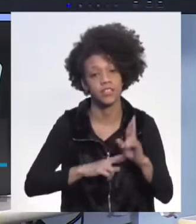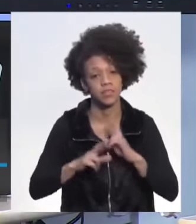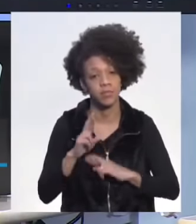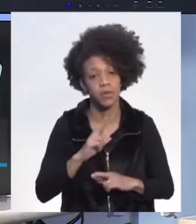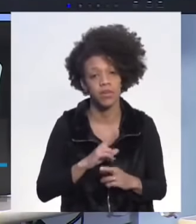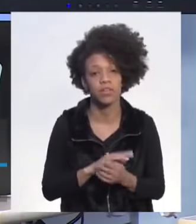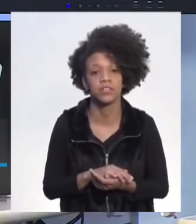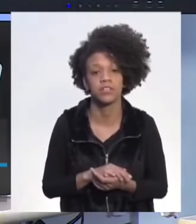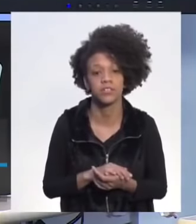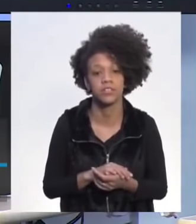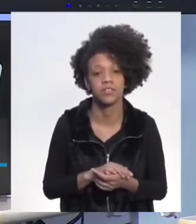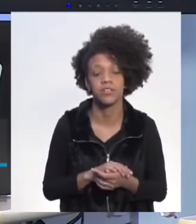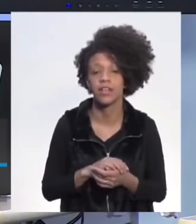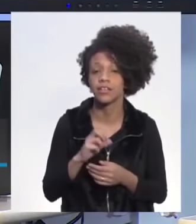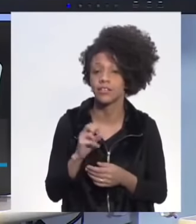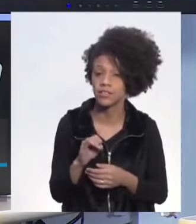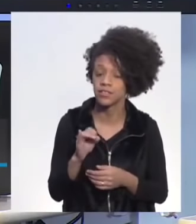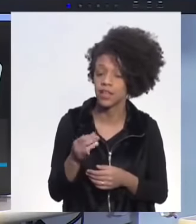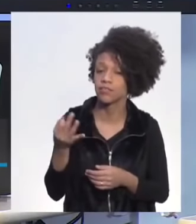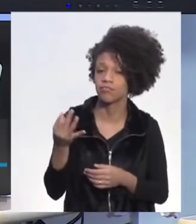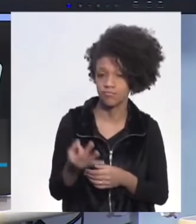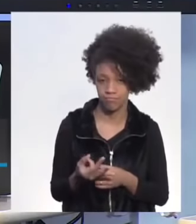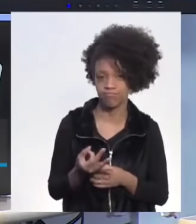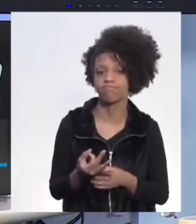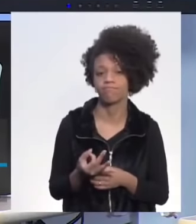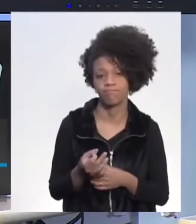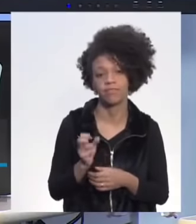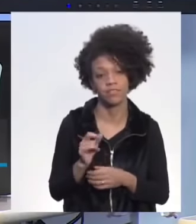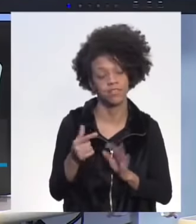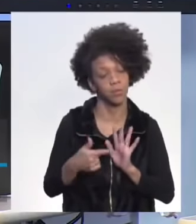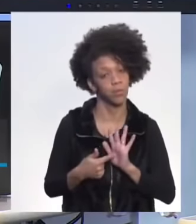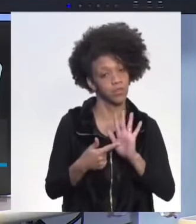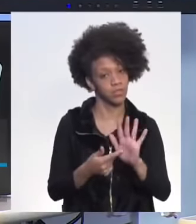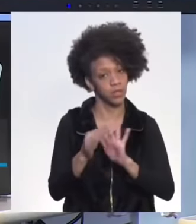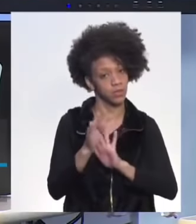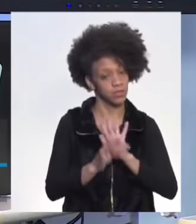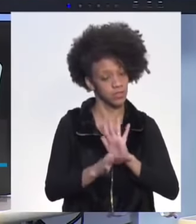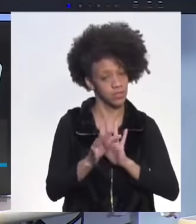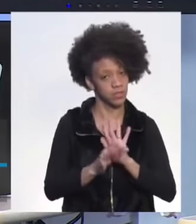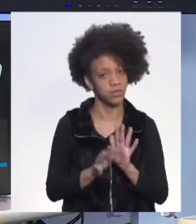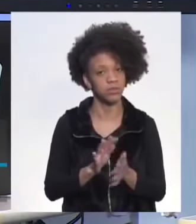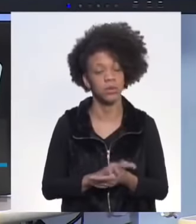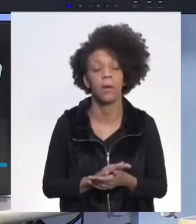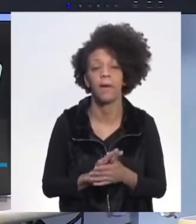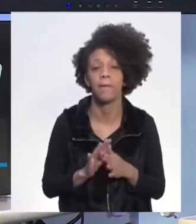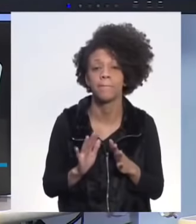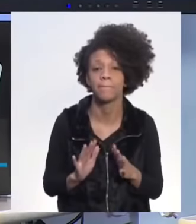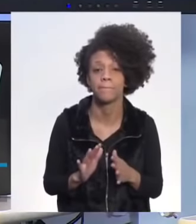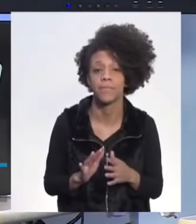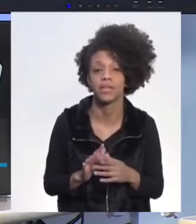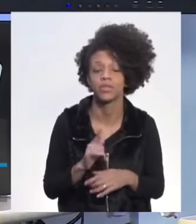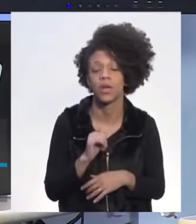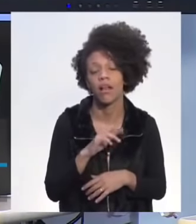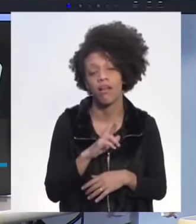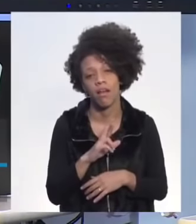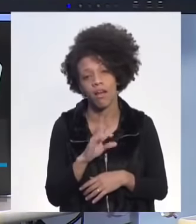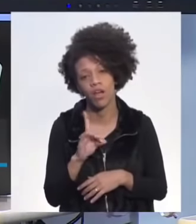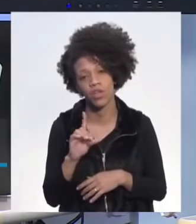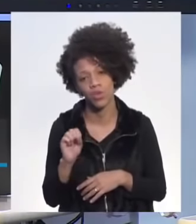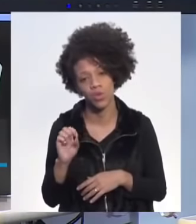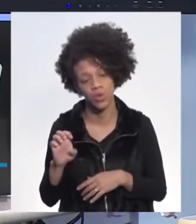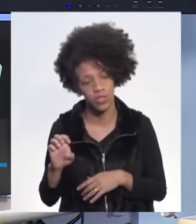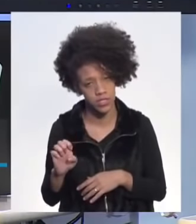elas realmente são elas que vão aparecer aí no nosso texto, tá? Mas o lar do ocilar, quando a gente chega em casa,